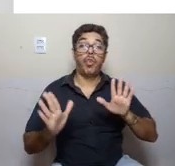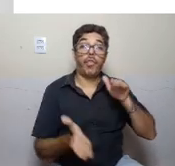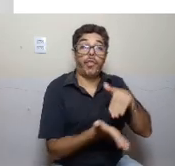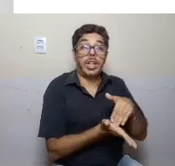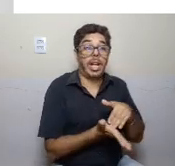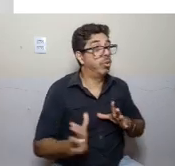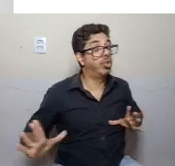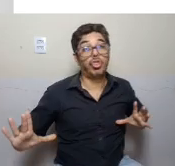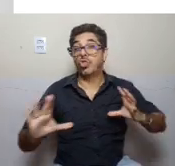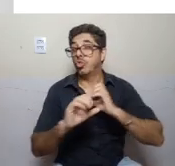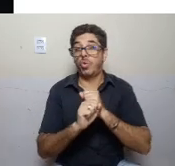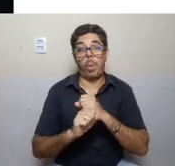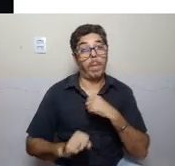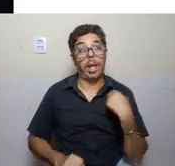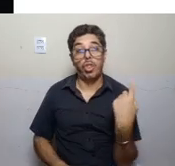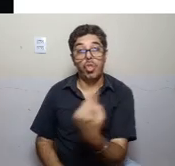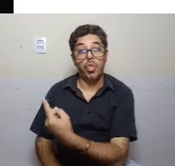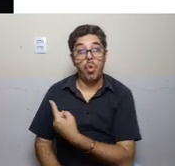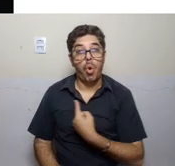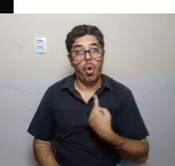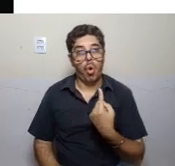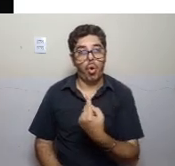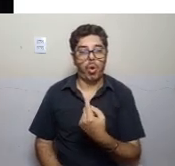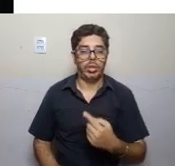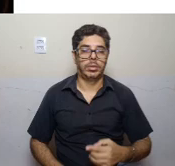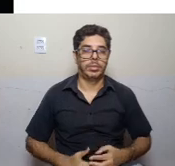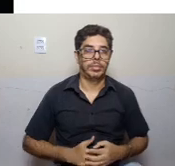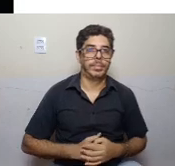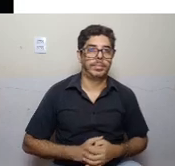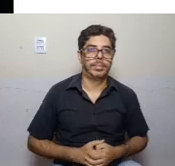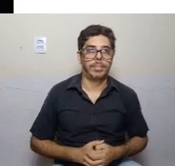no final, some todos.